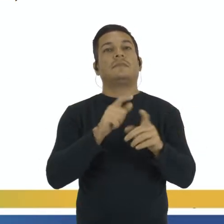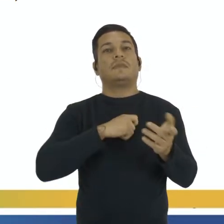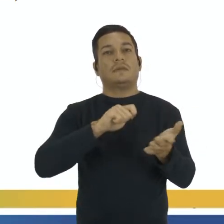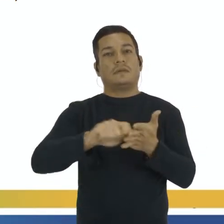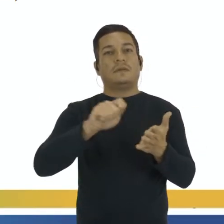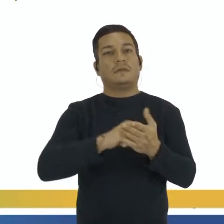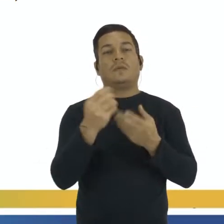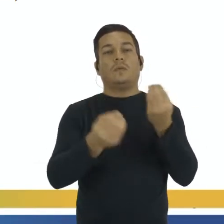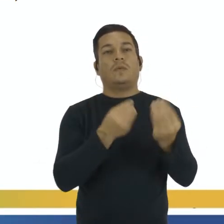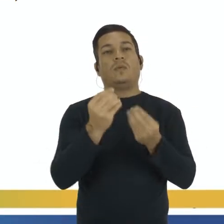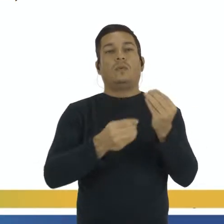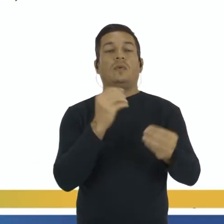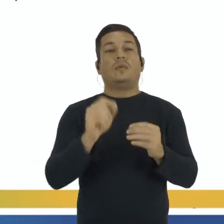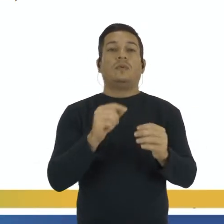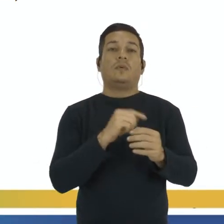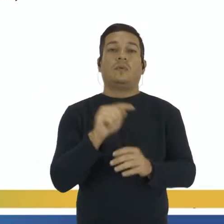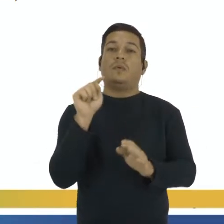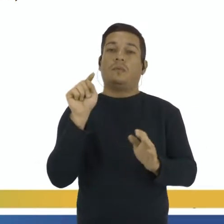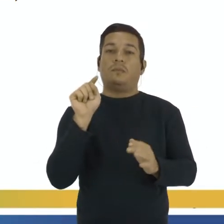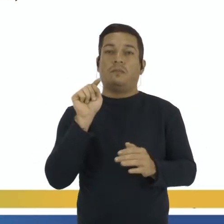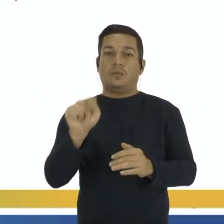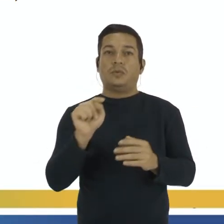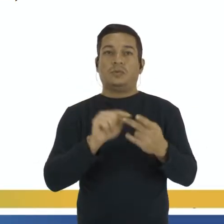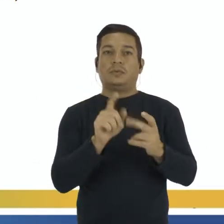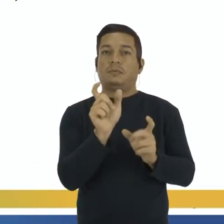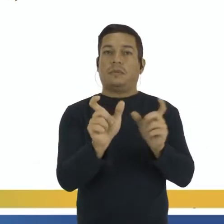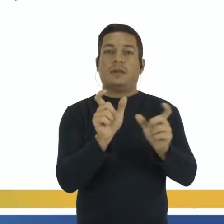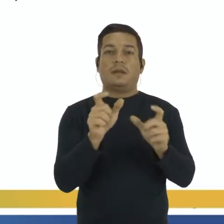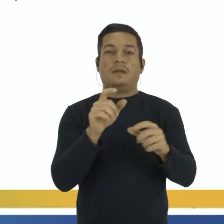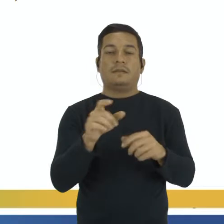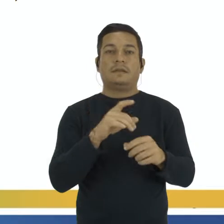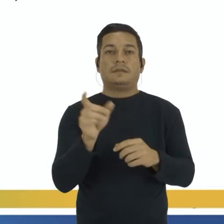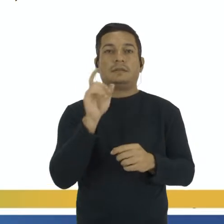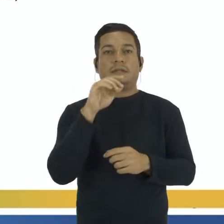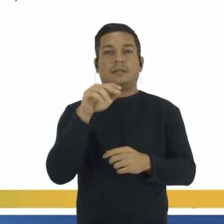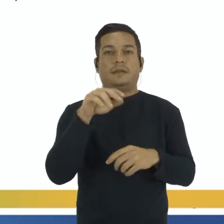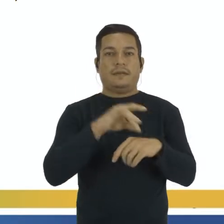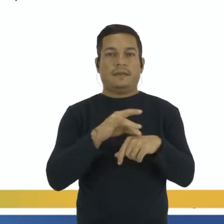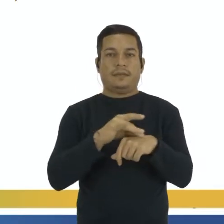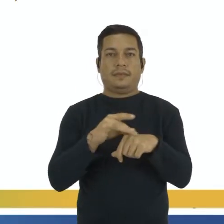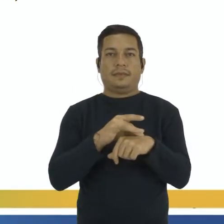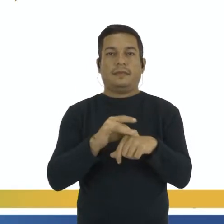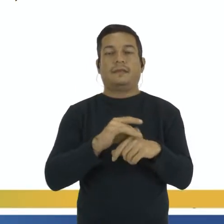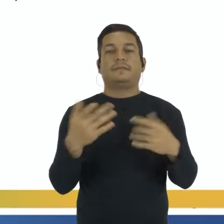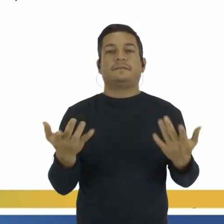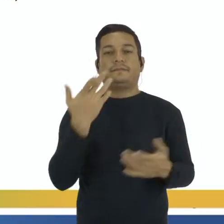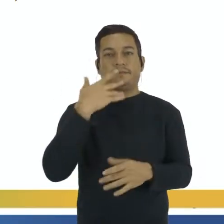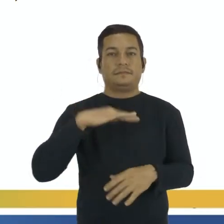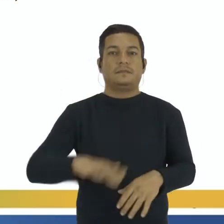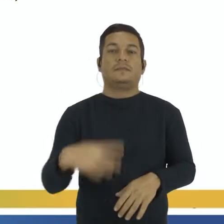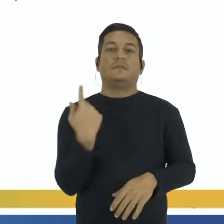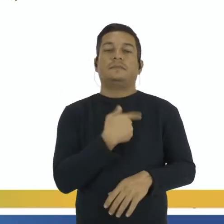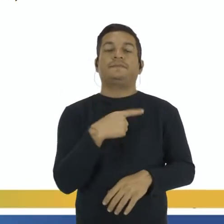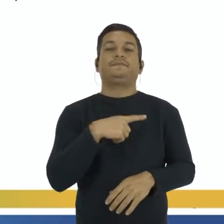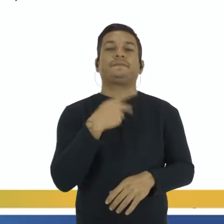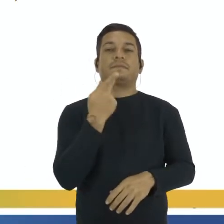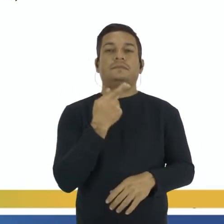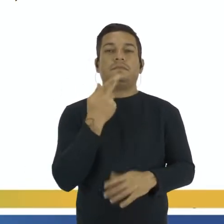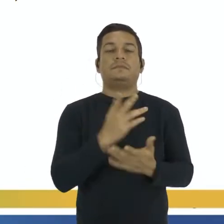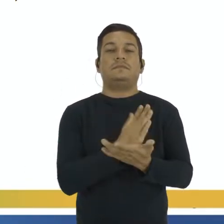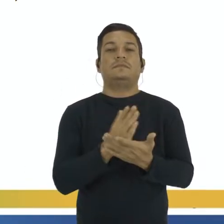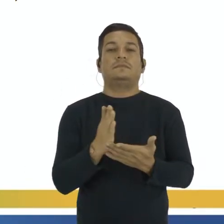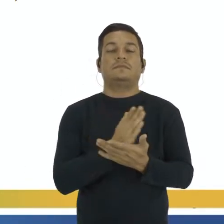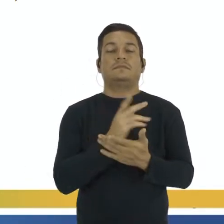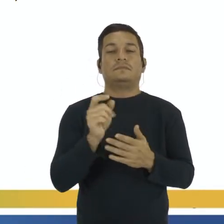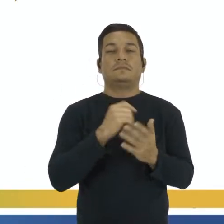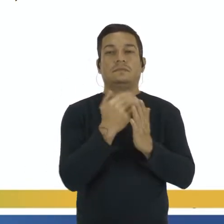escrita, através dos recursos como pontuação, palavras em negrito. Então, crianças, nós temos na fala alguns recursos,